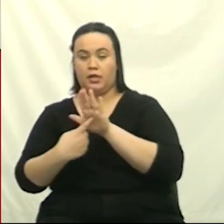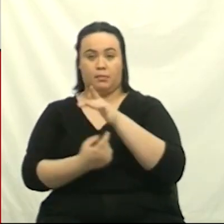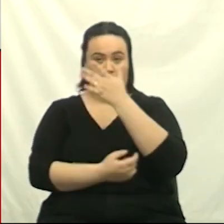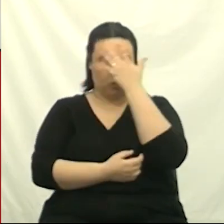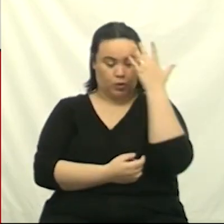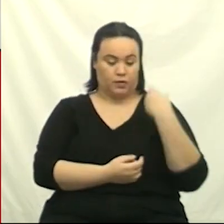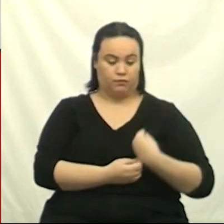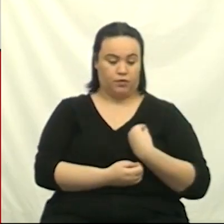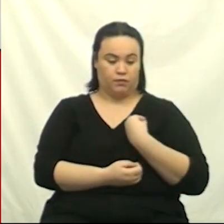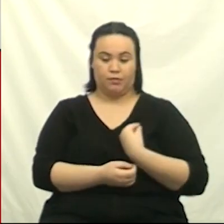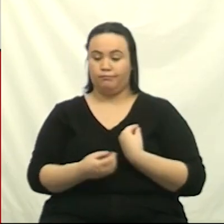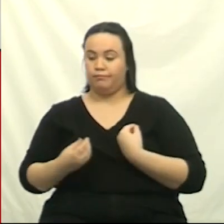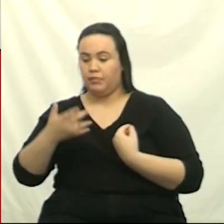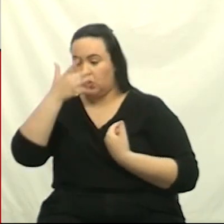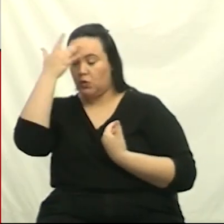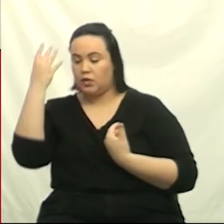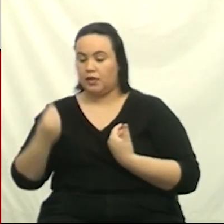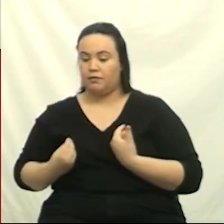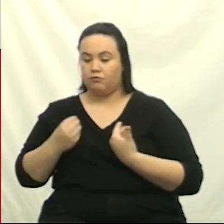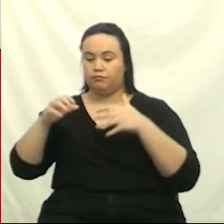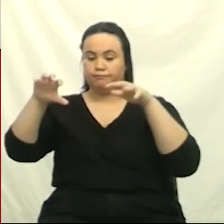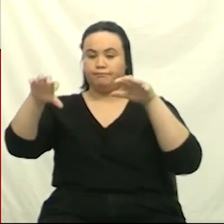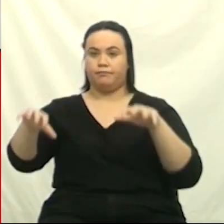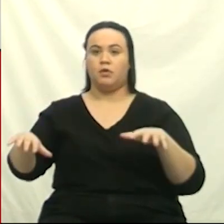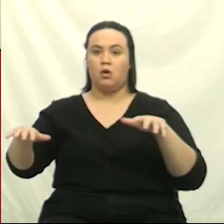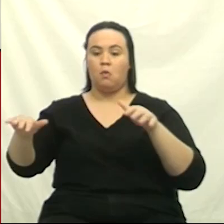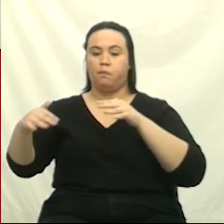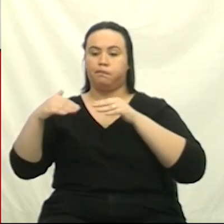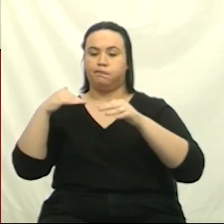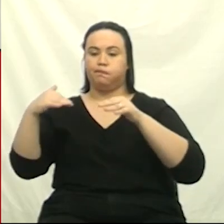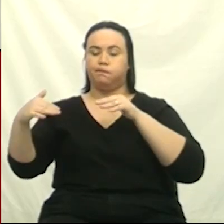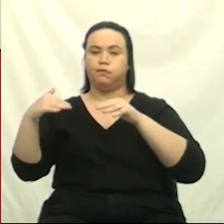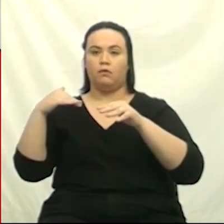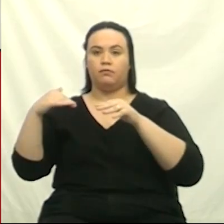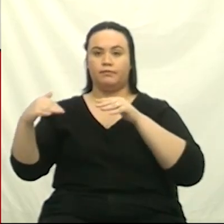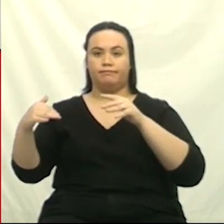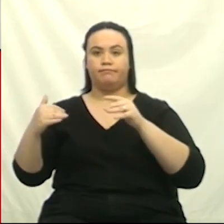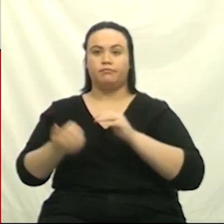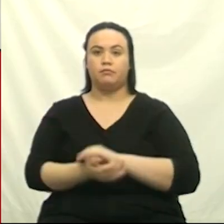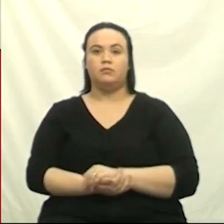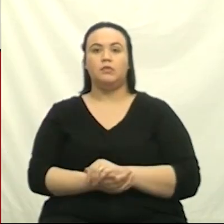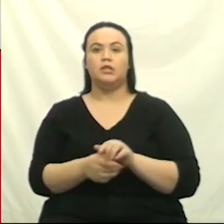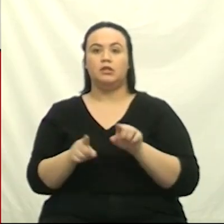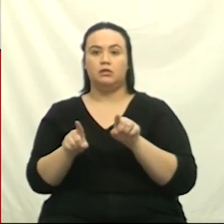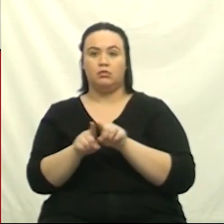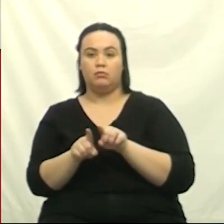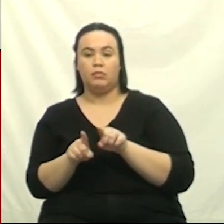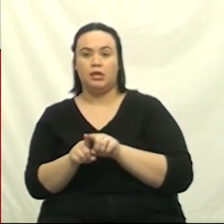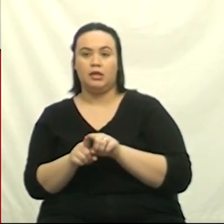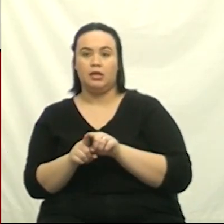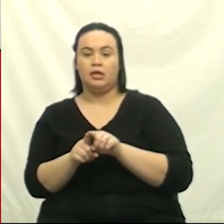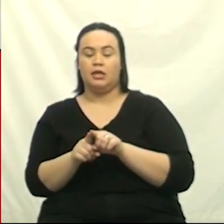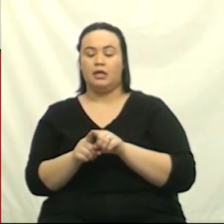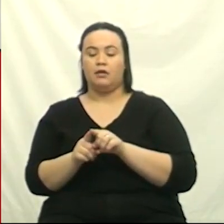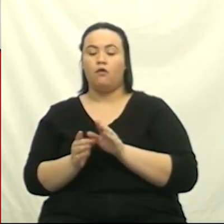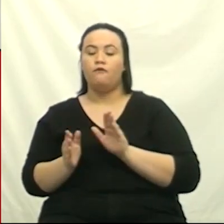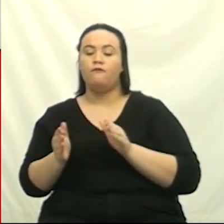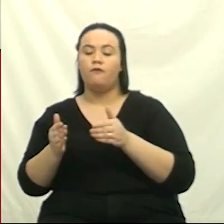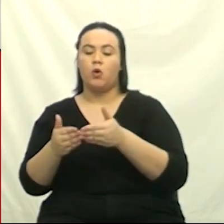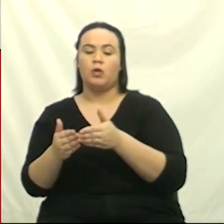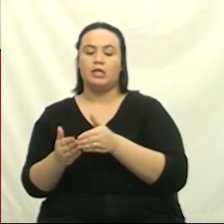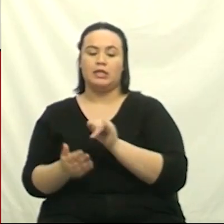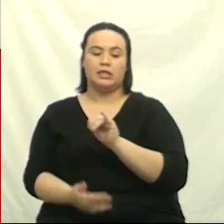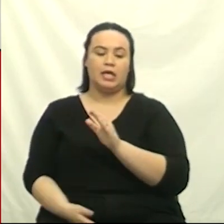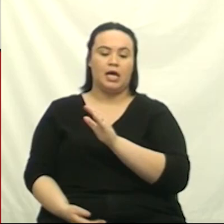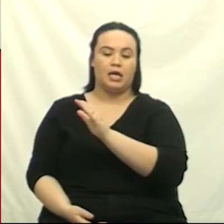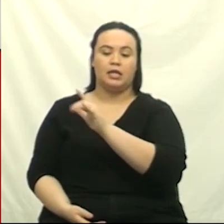consequentemente um alto fluxo de veículos ressalto que no sentido Isara Cristiúma há uma